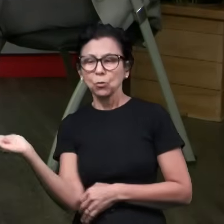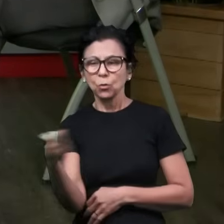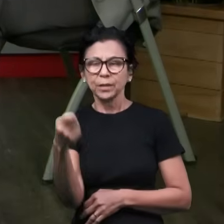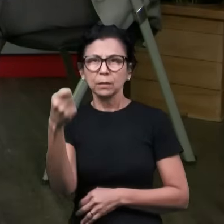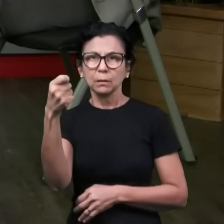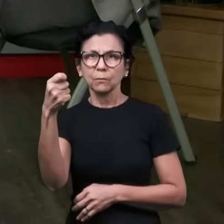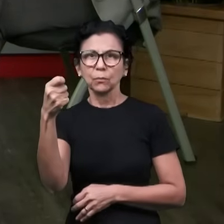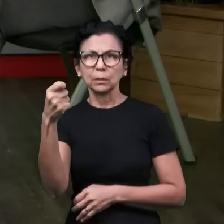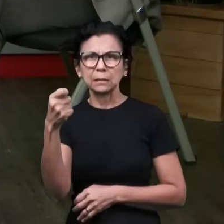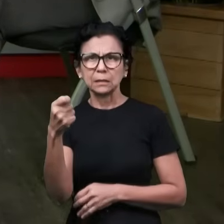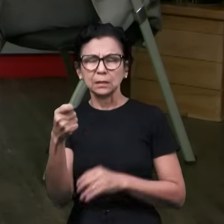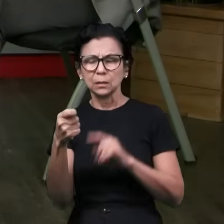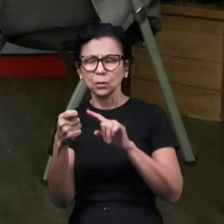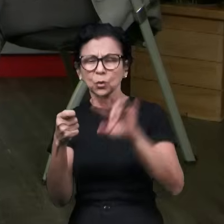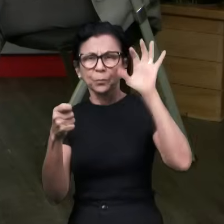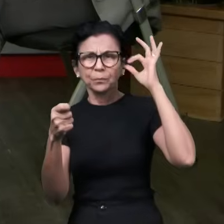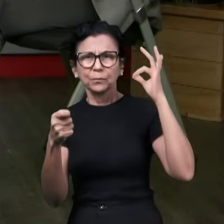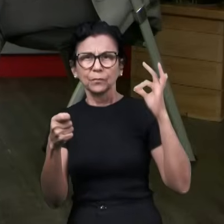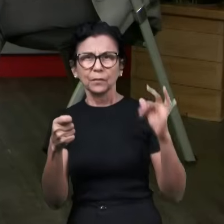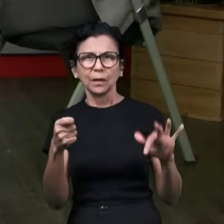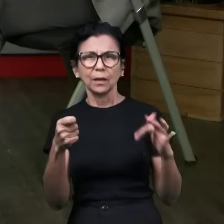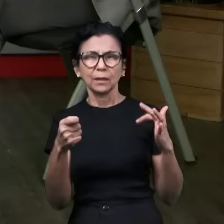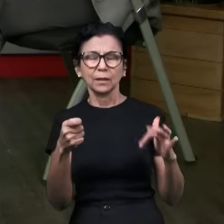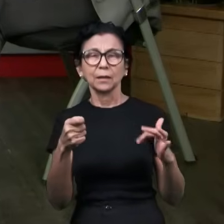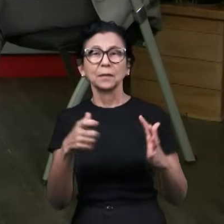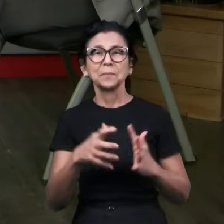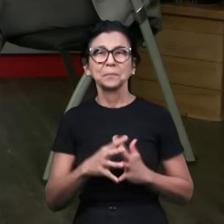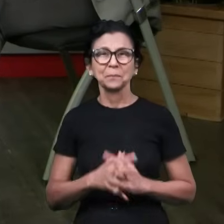essa? Qual é o objetivo? O que é que nós precisamos